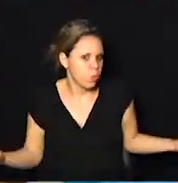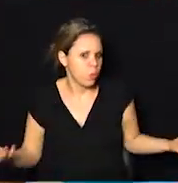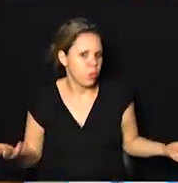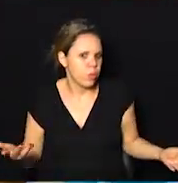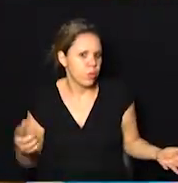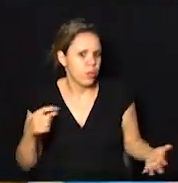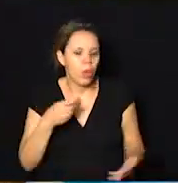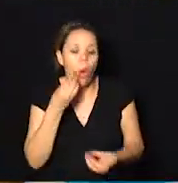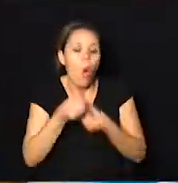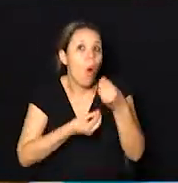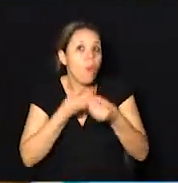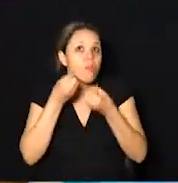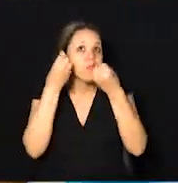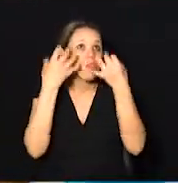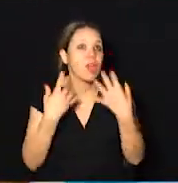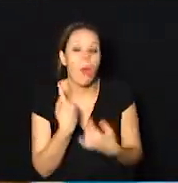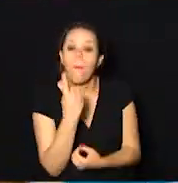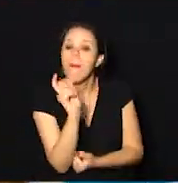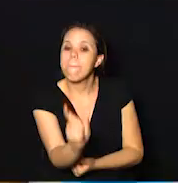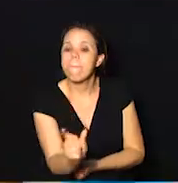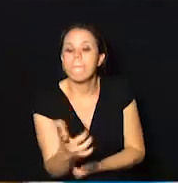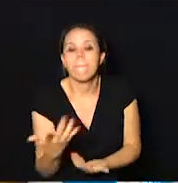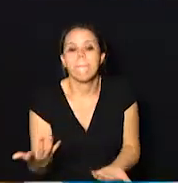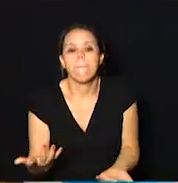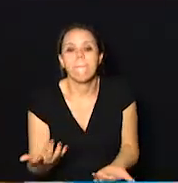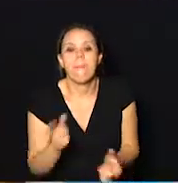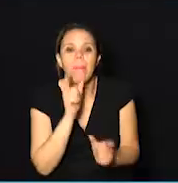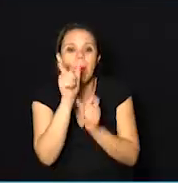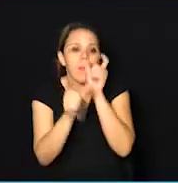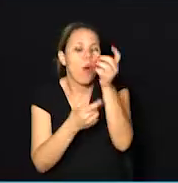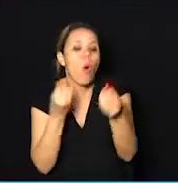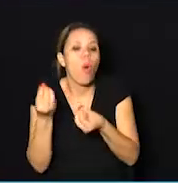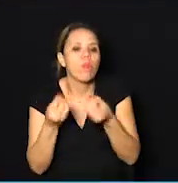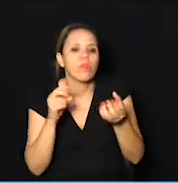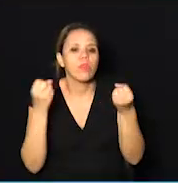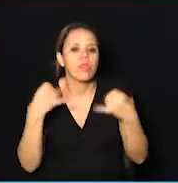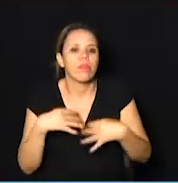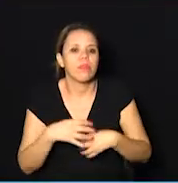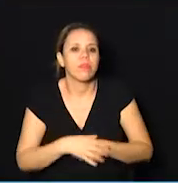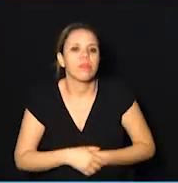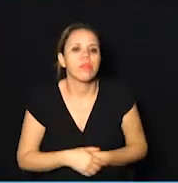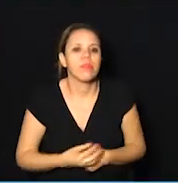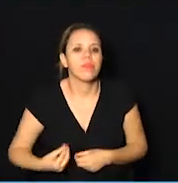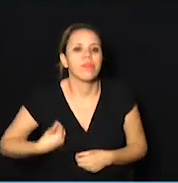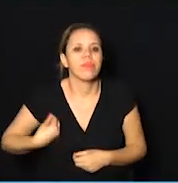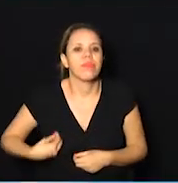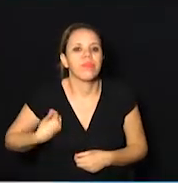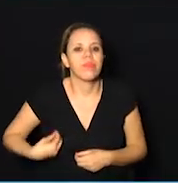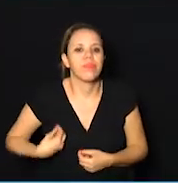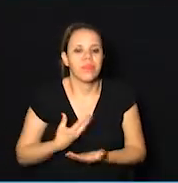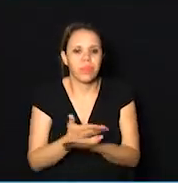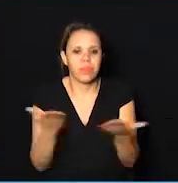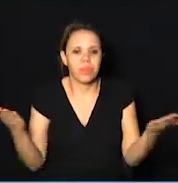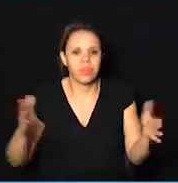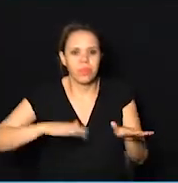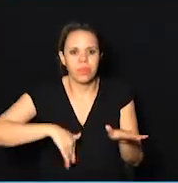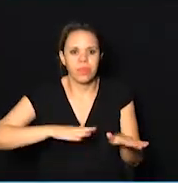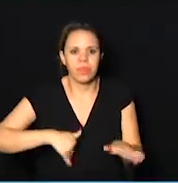é difícil até definir em uma palavra ou até mesmo em palavras a vida